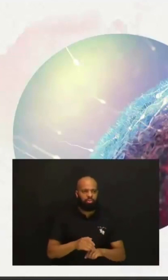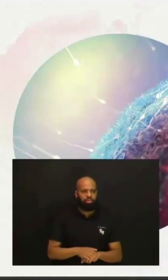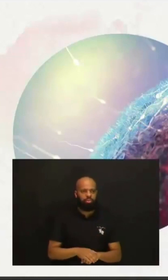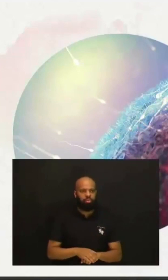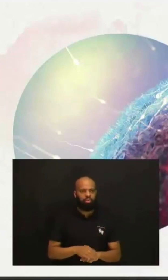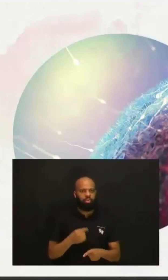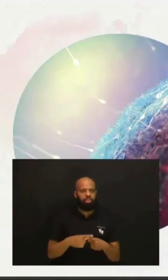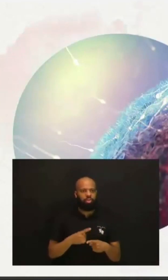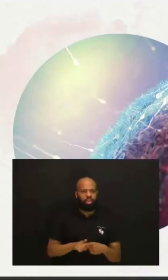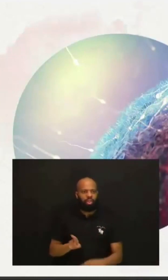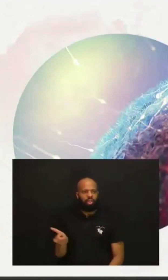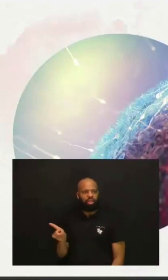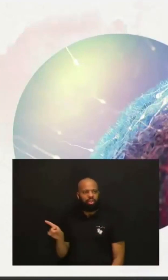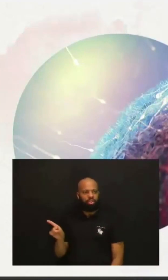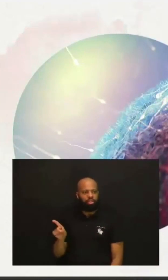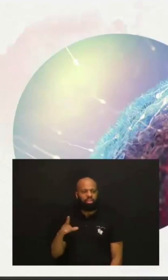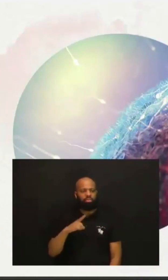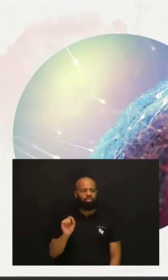embaixo existe uma